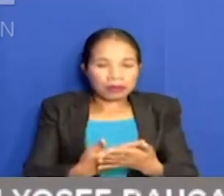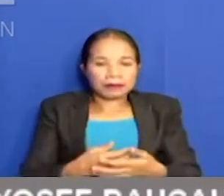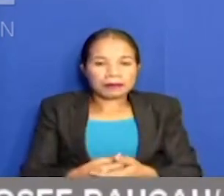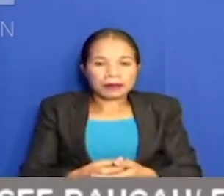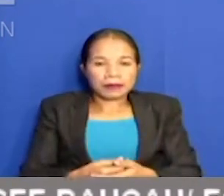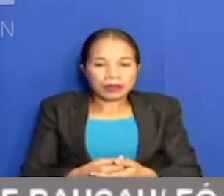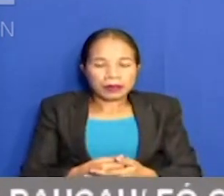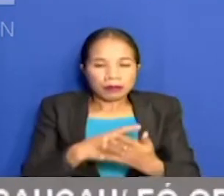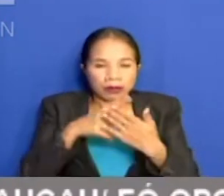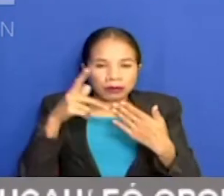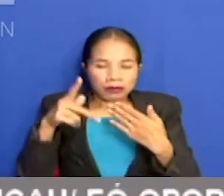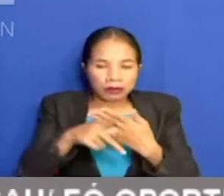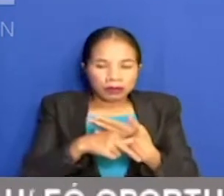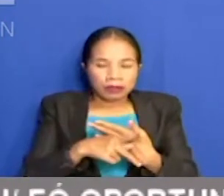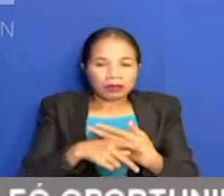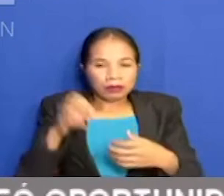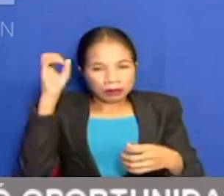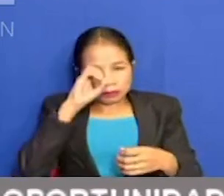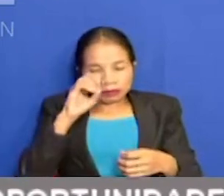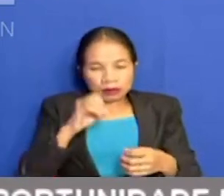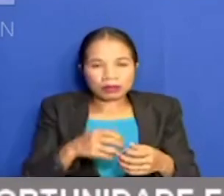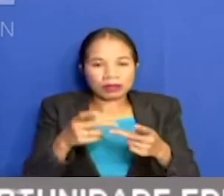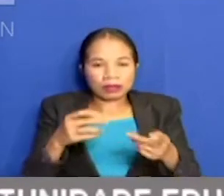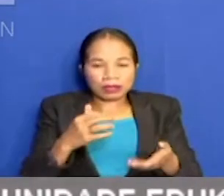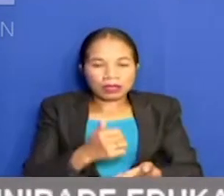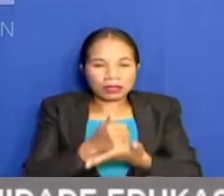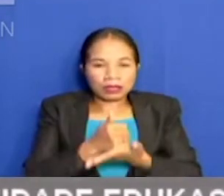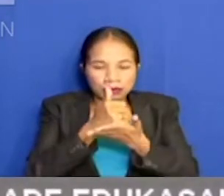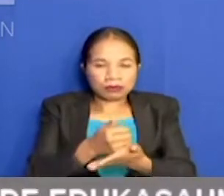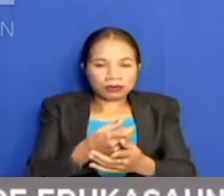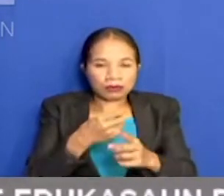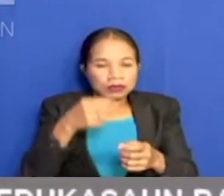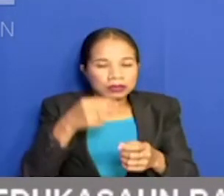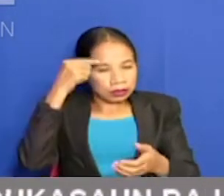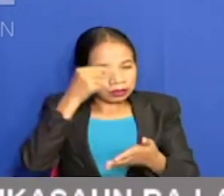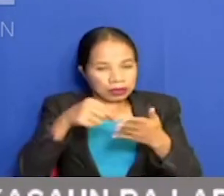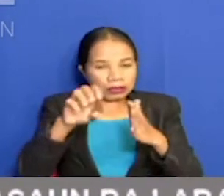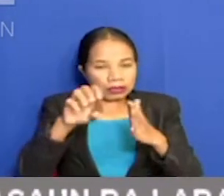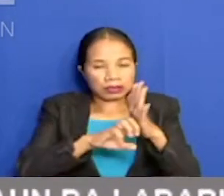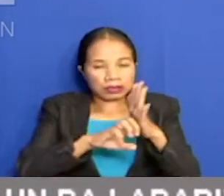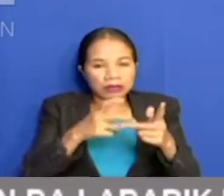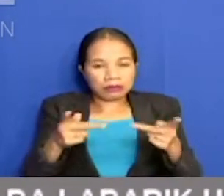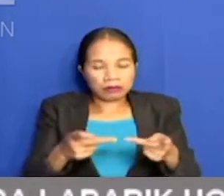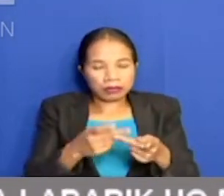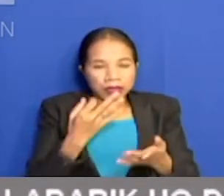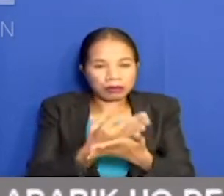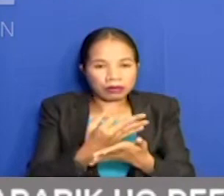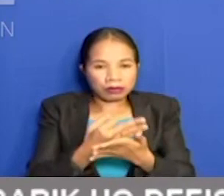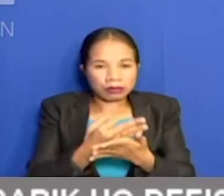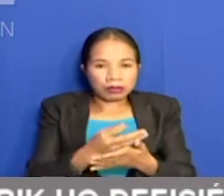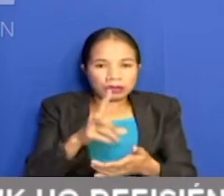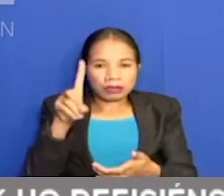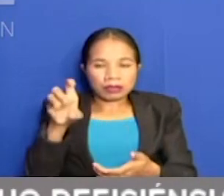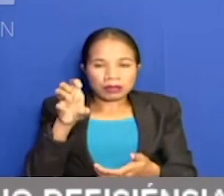Programa ba projeto conservação refere retan apoio do secretário de Estado Meio Ambiente orçamento rico na